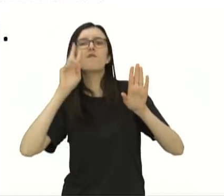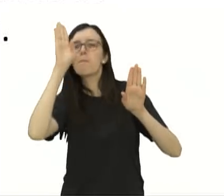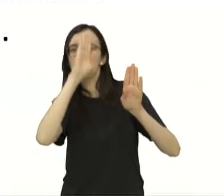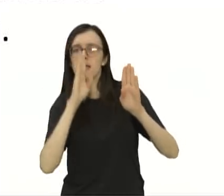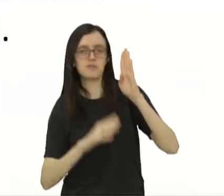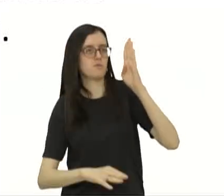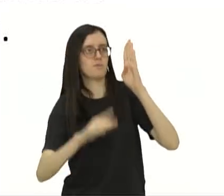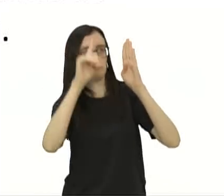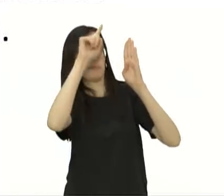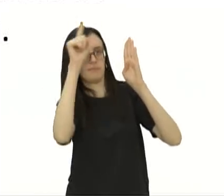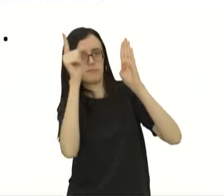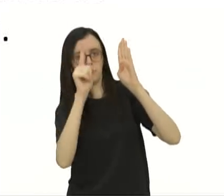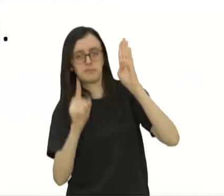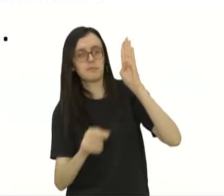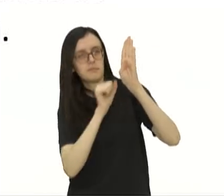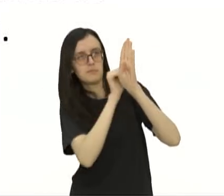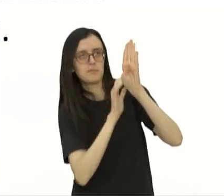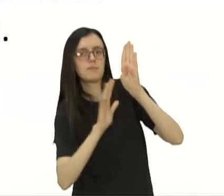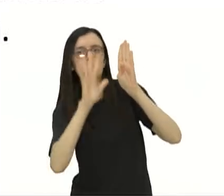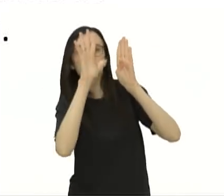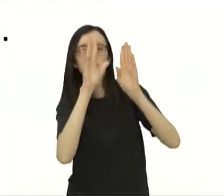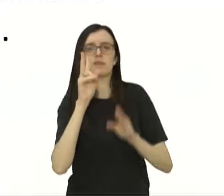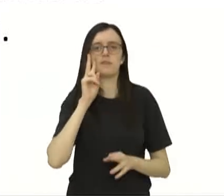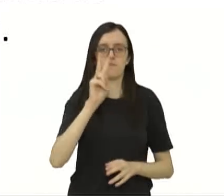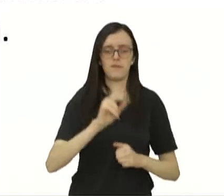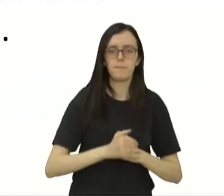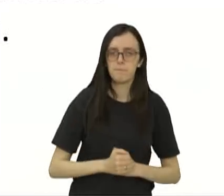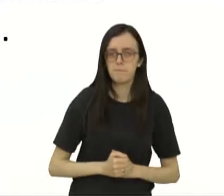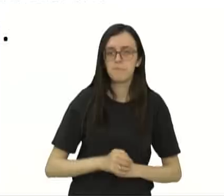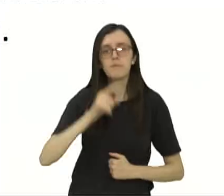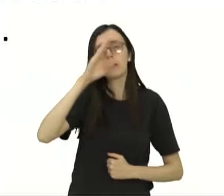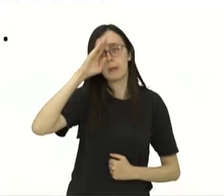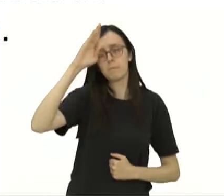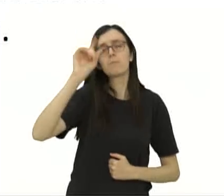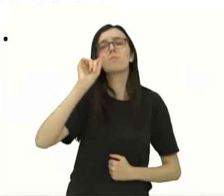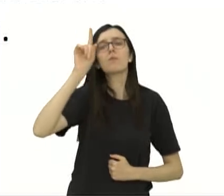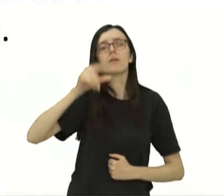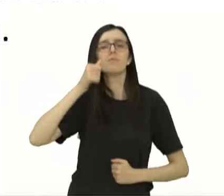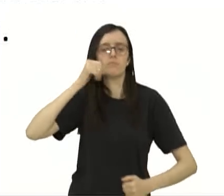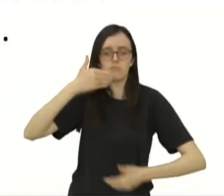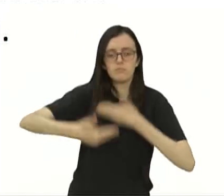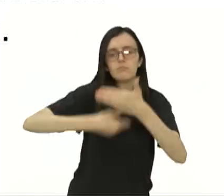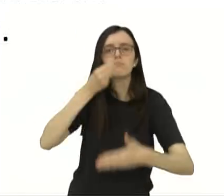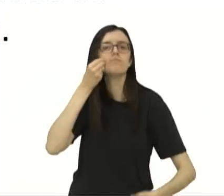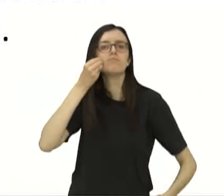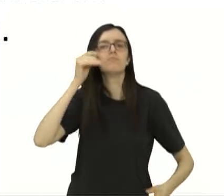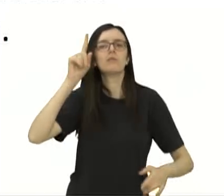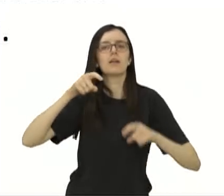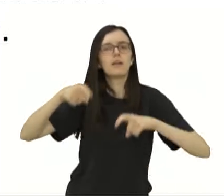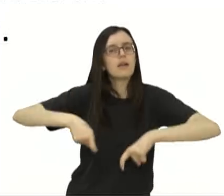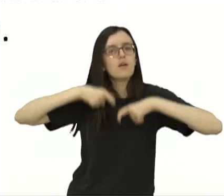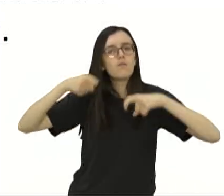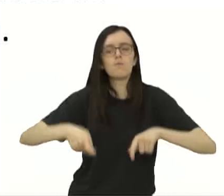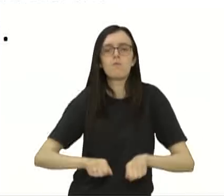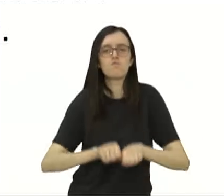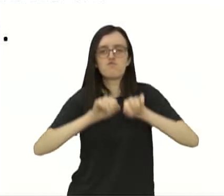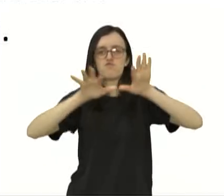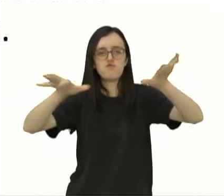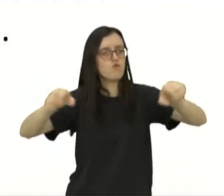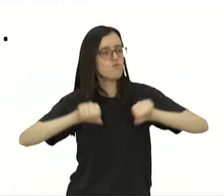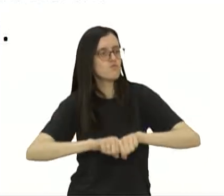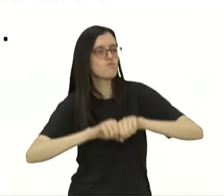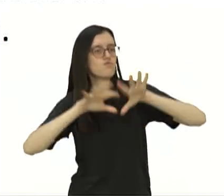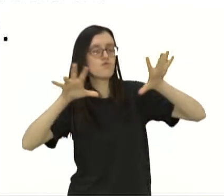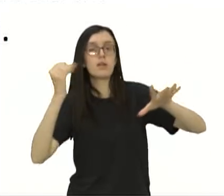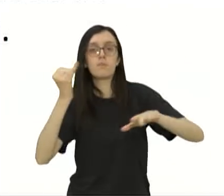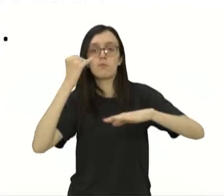Codevasf, ela tem ações relacionadas principalmente ao desenvolvimento da agricultura irrigada, revitalização de